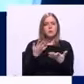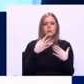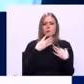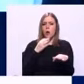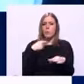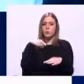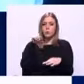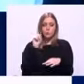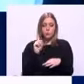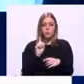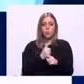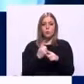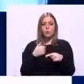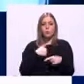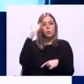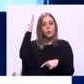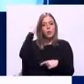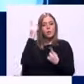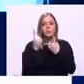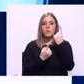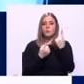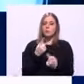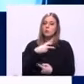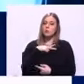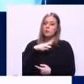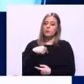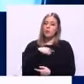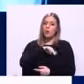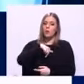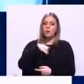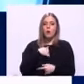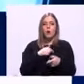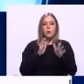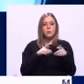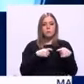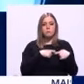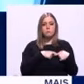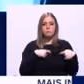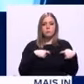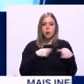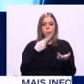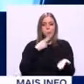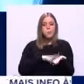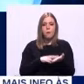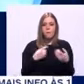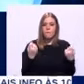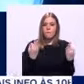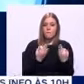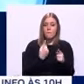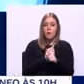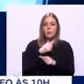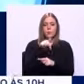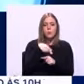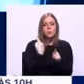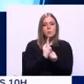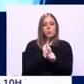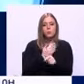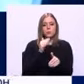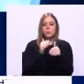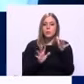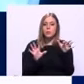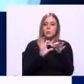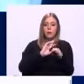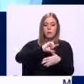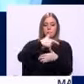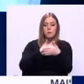eu acho que por vezes nós em Portugal precisamos destes choques com a realidade, porque é esse um dos efeitos deste artigo do